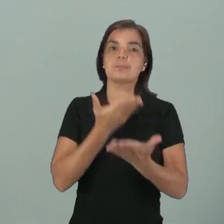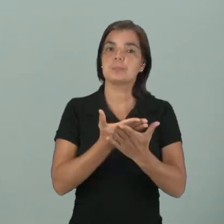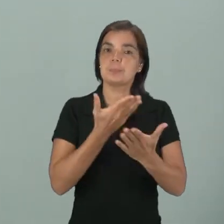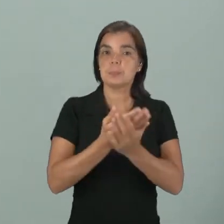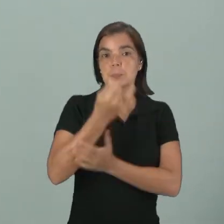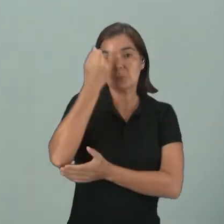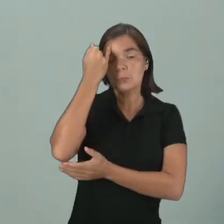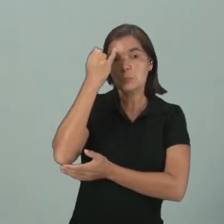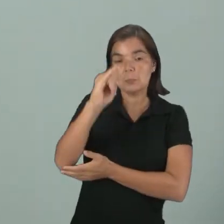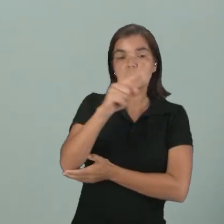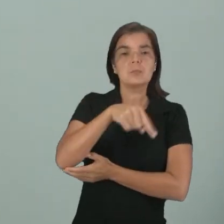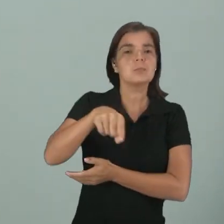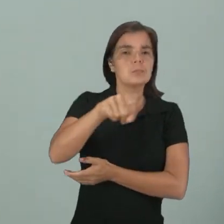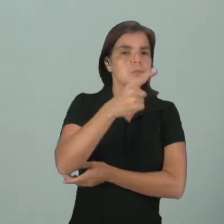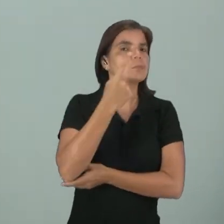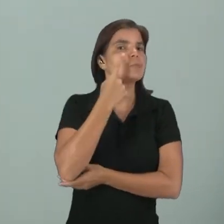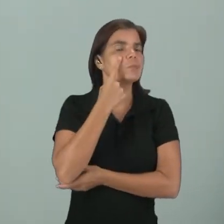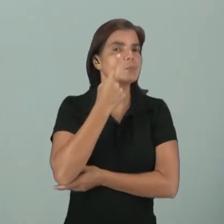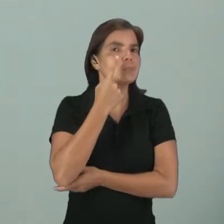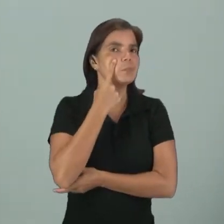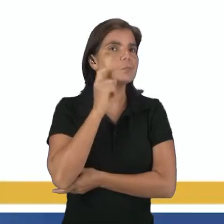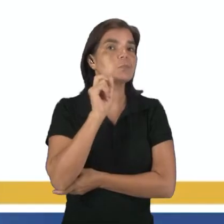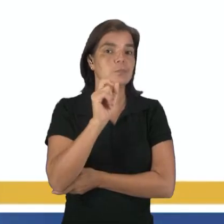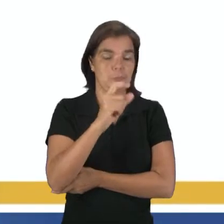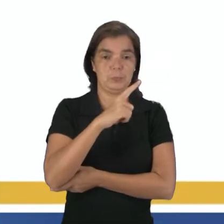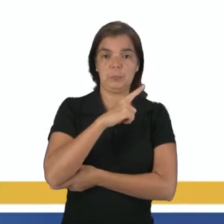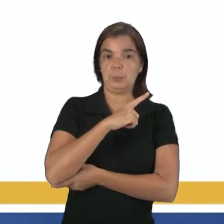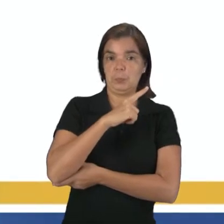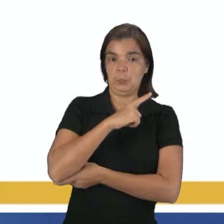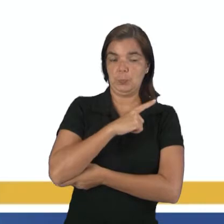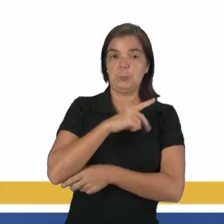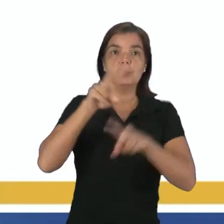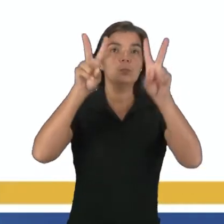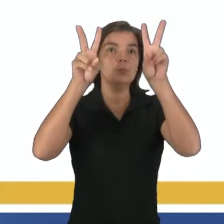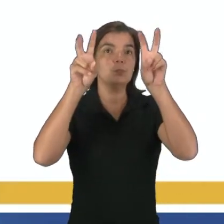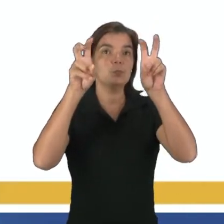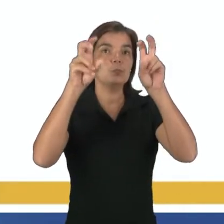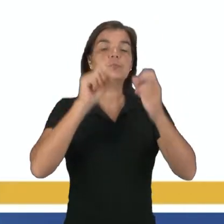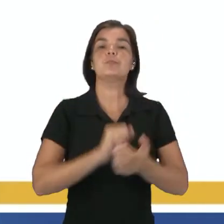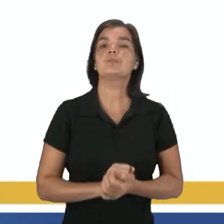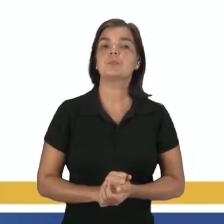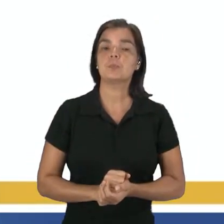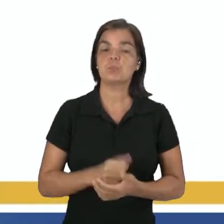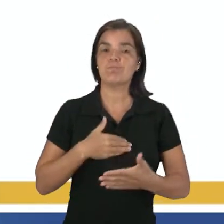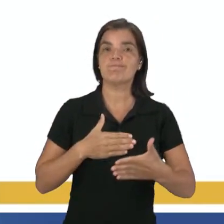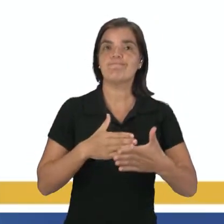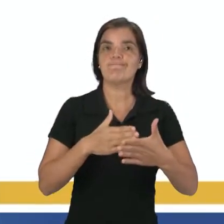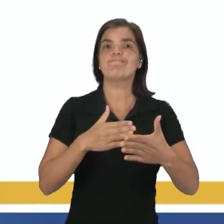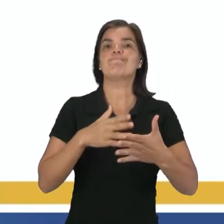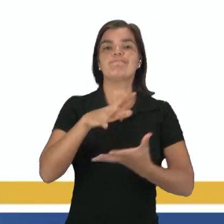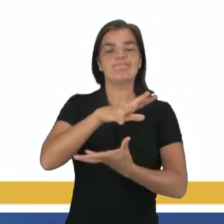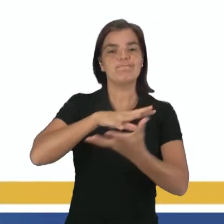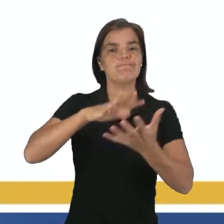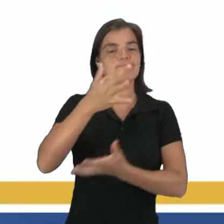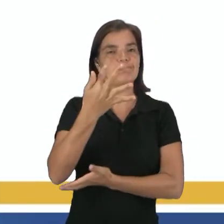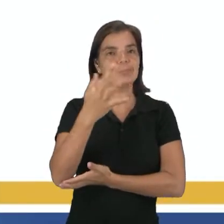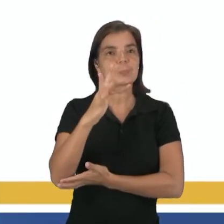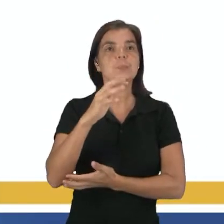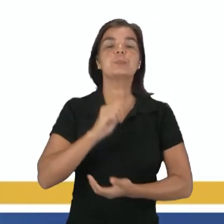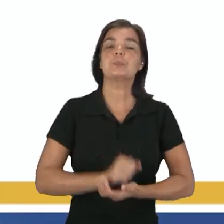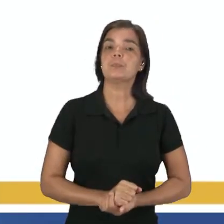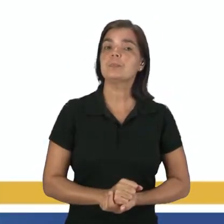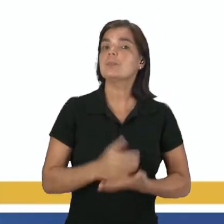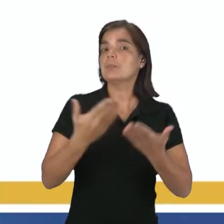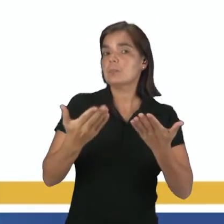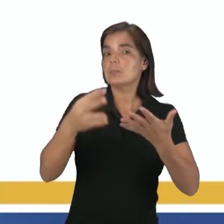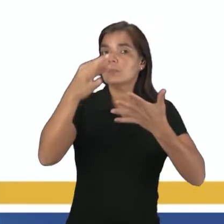essa ideia, vocês podem observar, nós temos um título que é impactos da Revolução